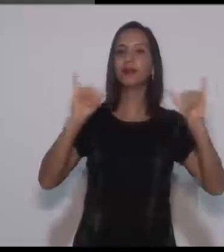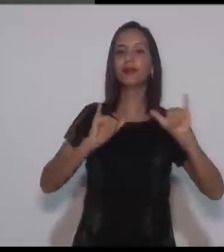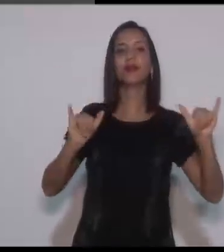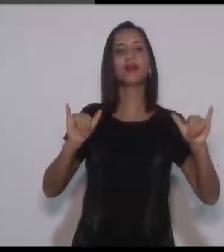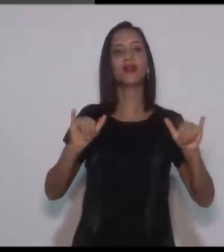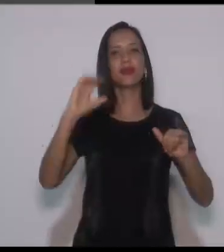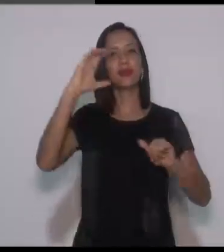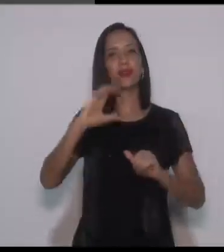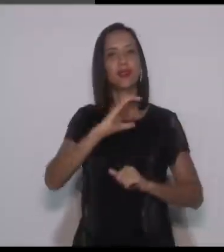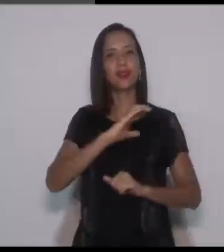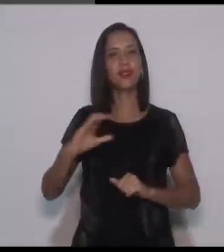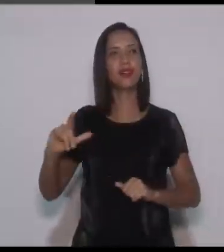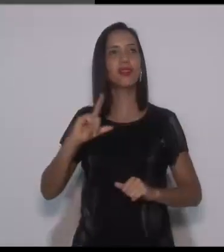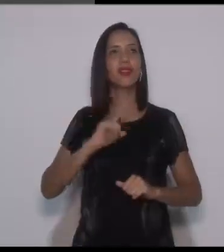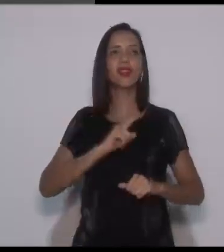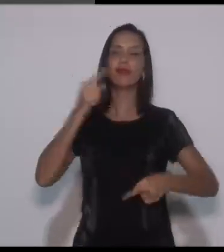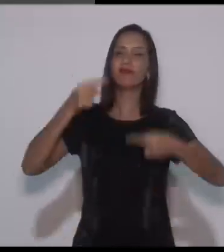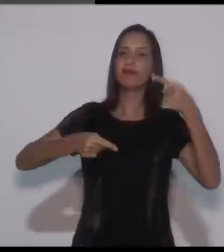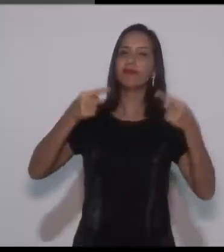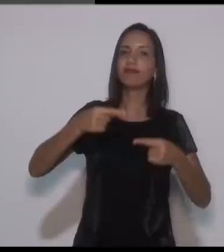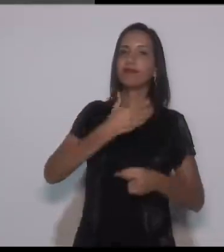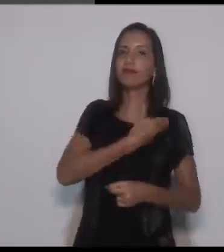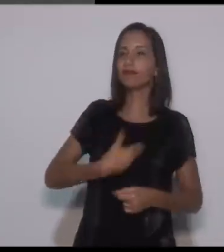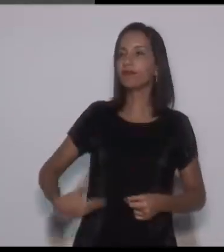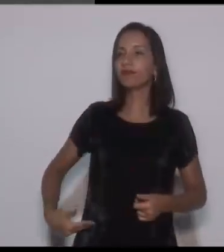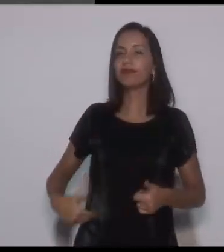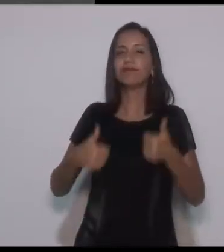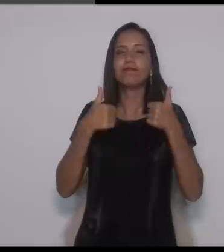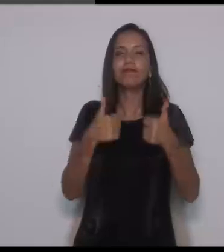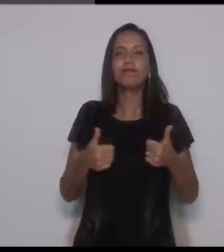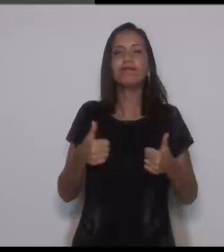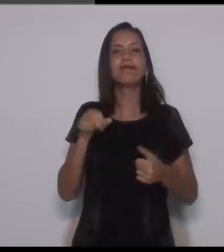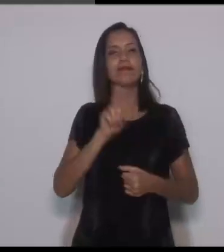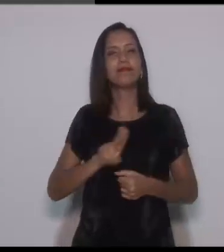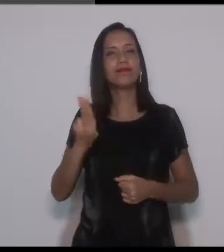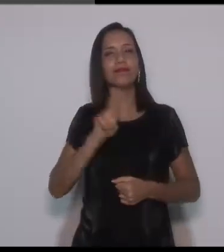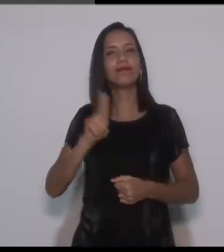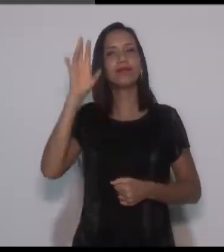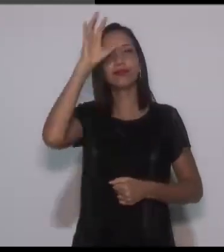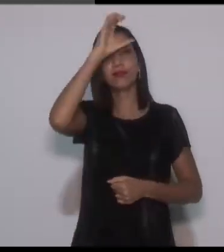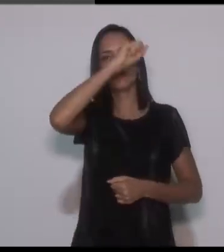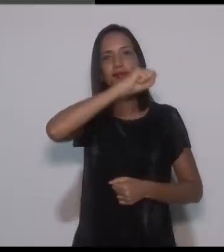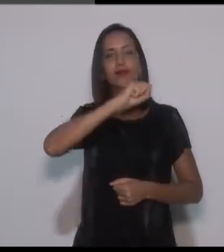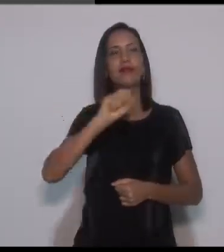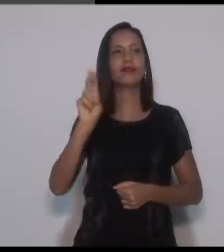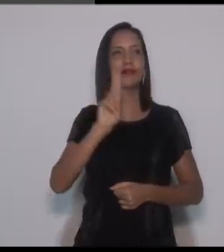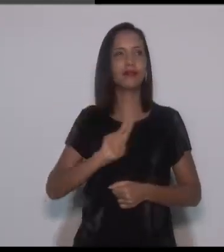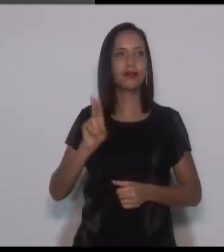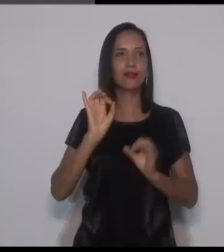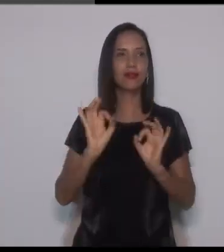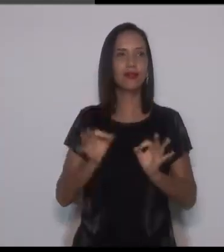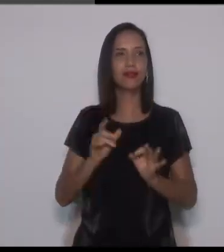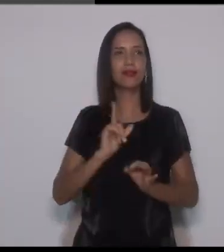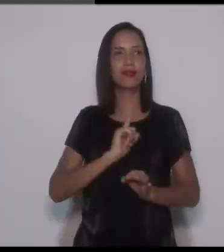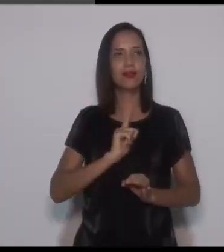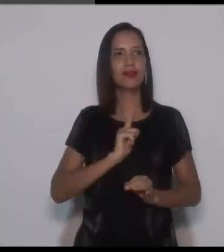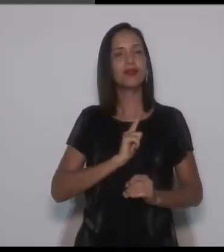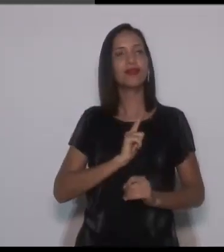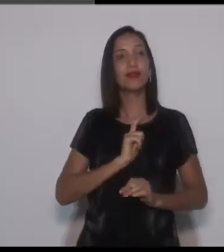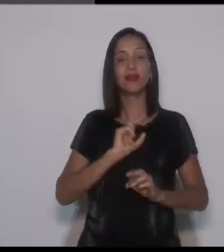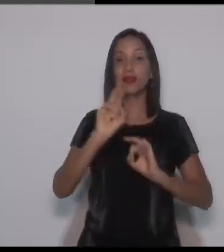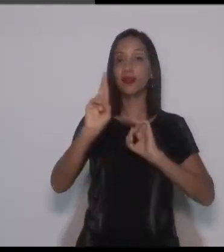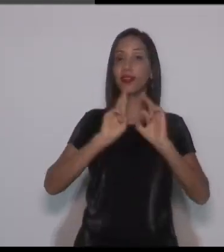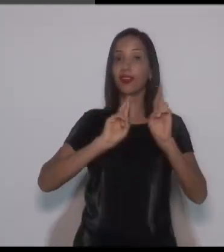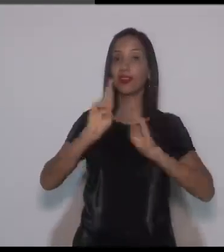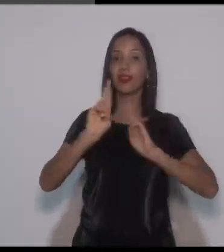pública, ela, se for bem utilizada, e a gente aprender a usar a política pública, tenho certeza que são respostas para